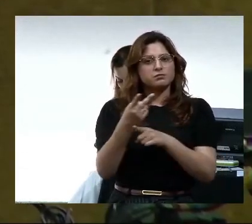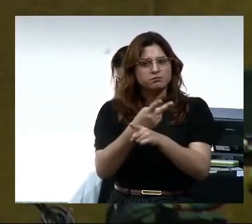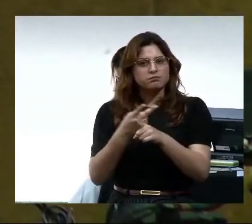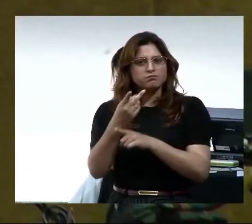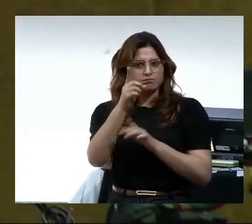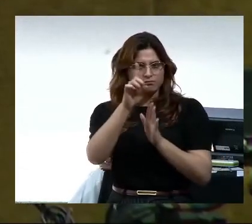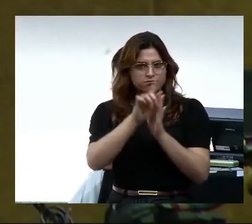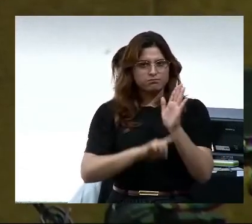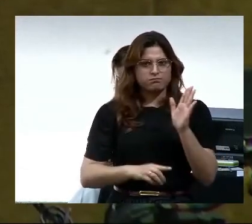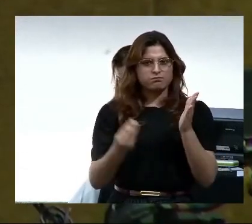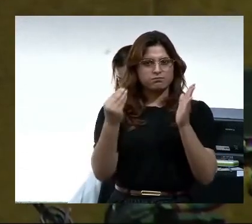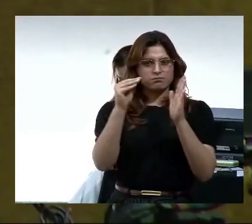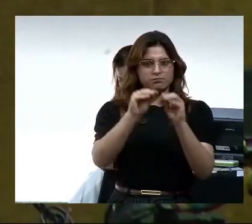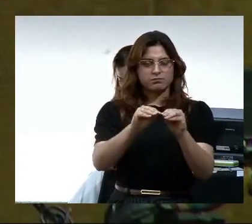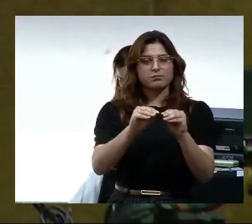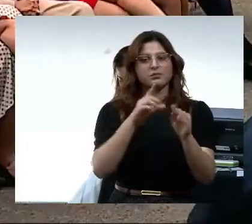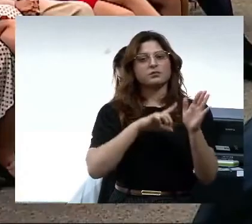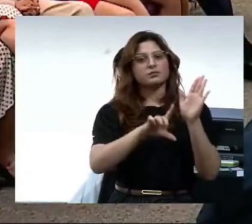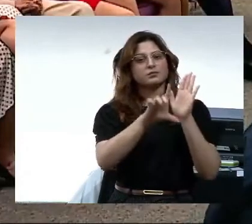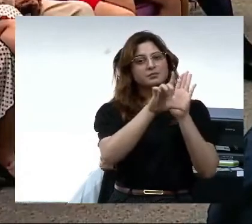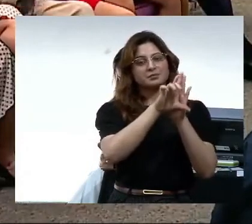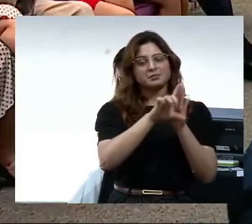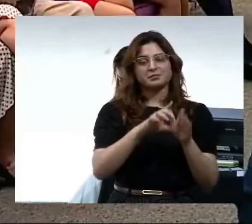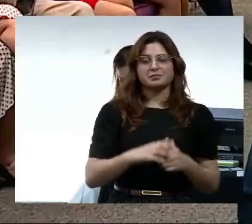lei. Nesse cenário,